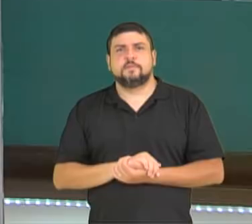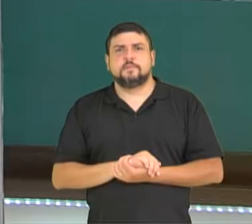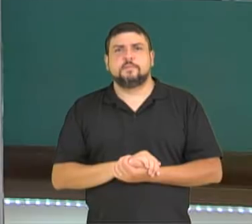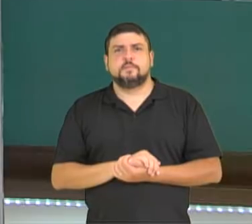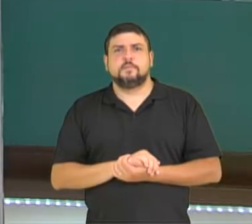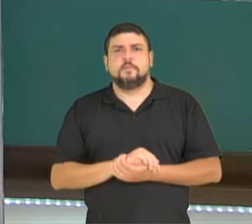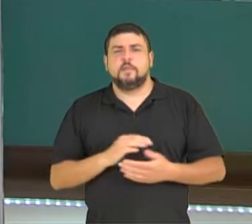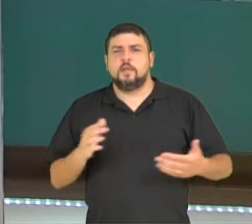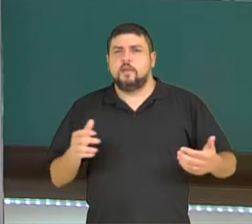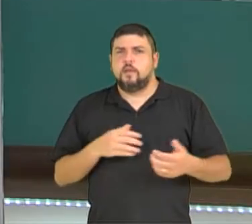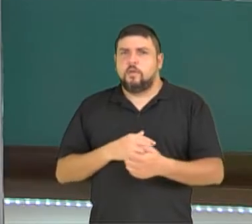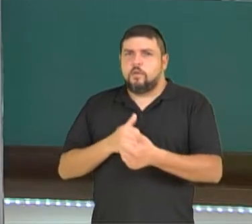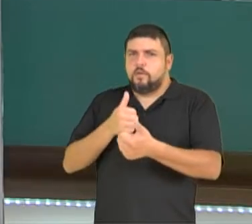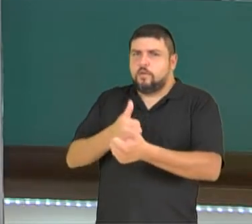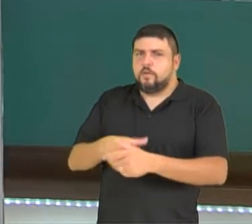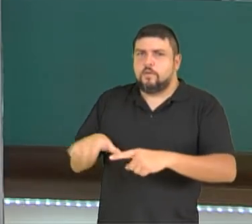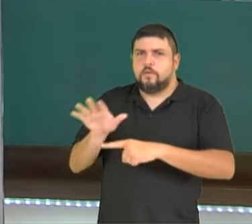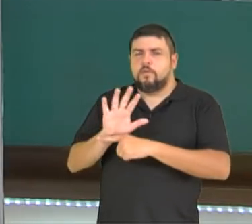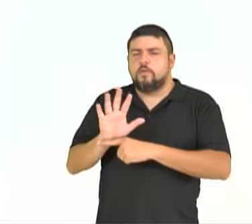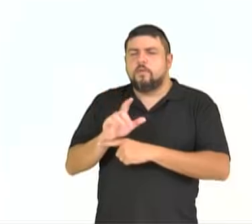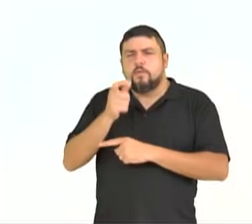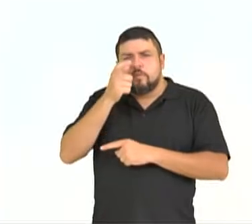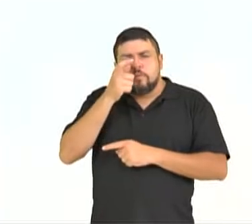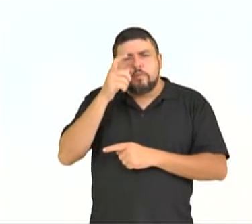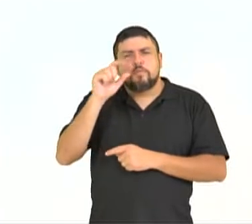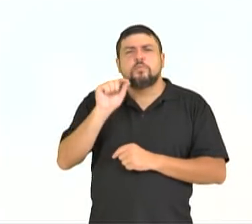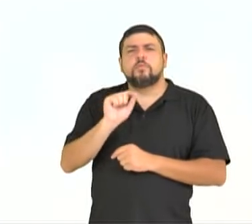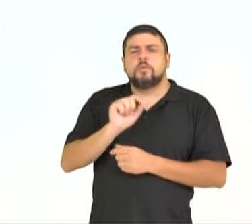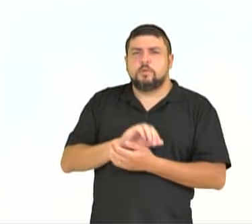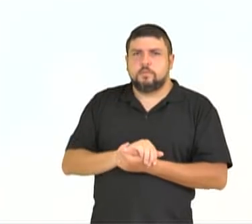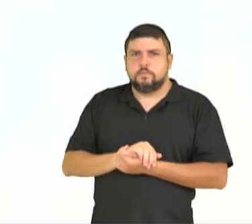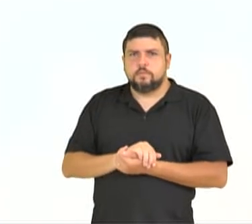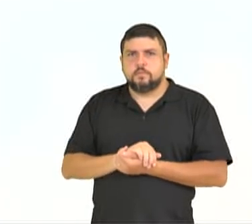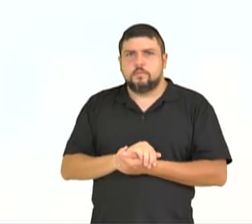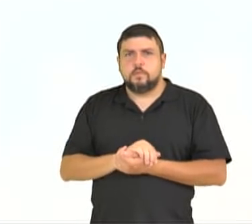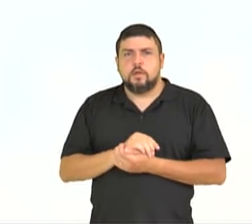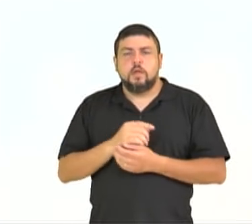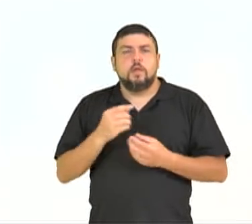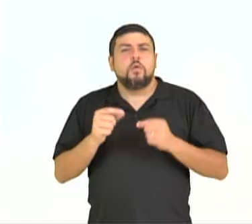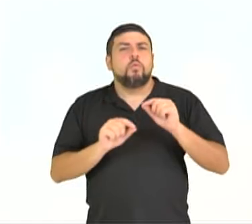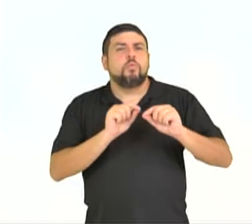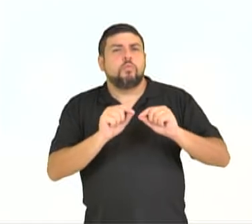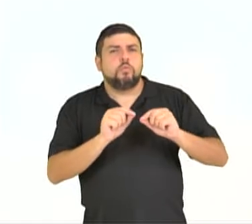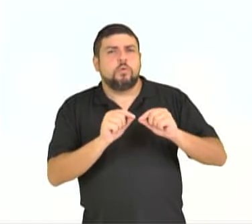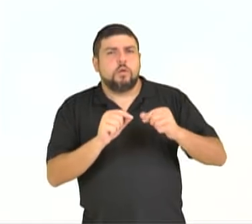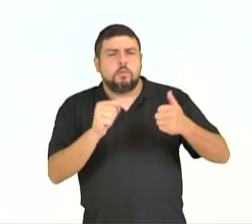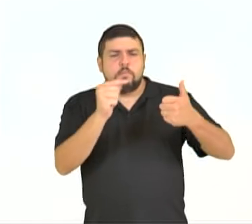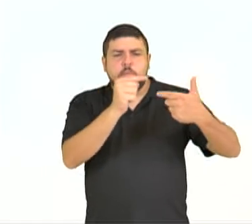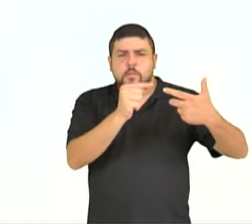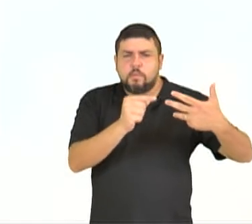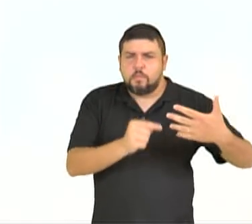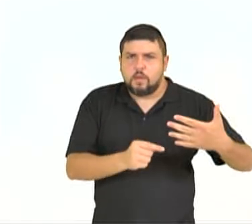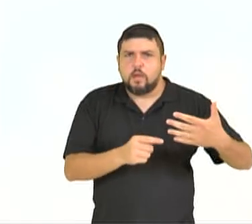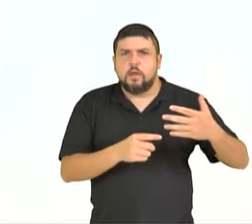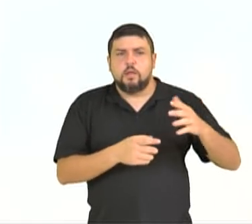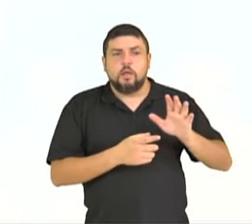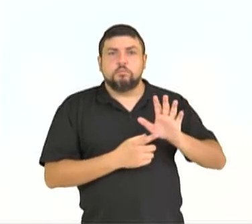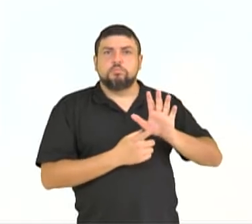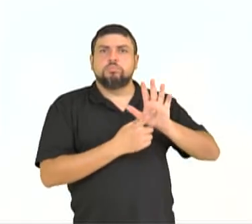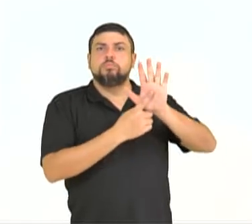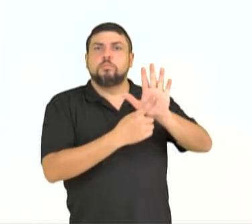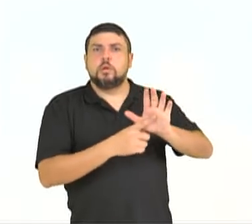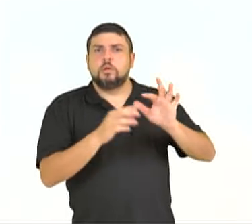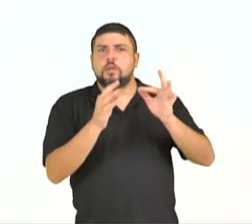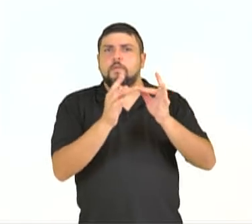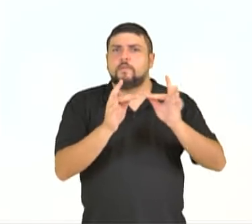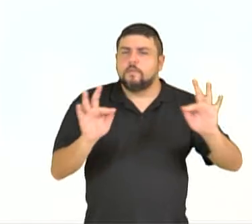Estamos chegando ao fim do vídeo e o que vimos nele? Analisamos questões explícitas e implícitas em 2 cartazes de